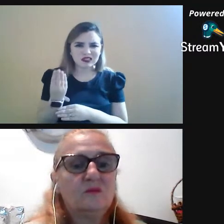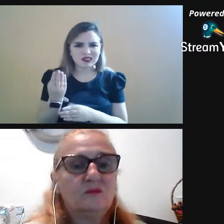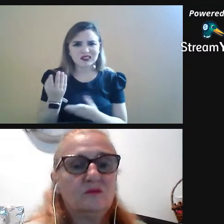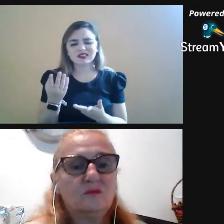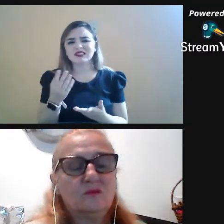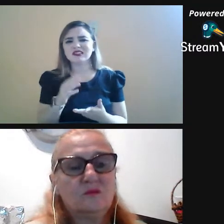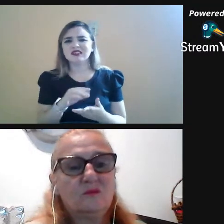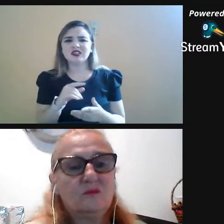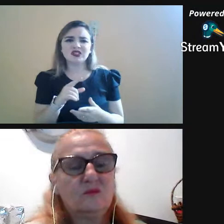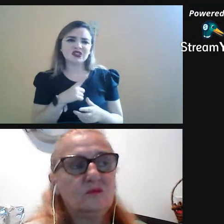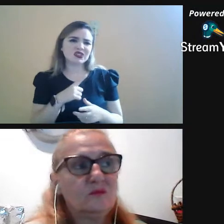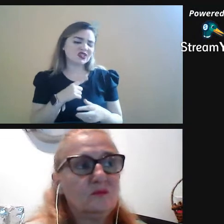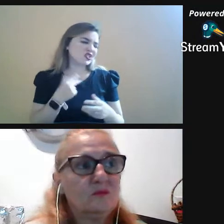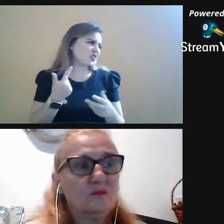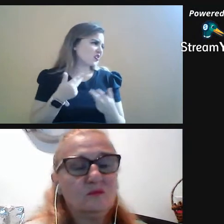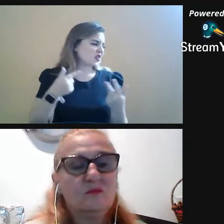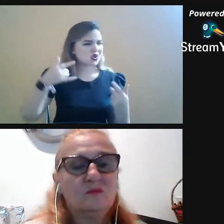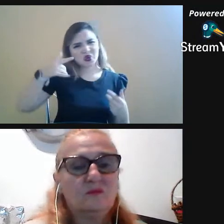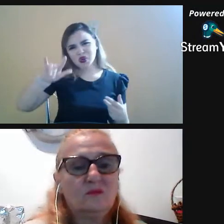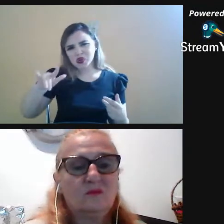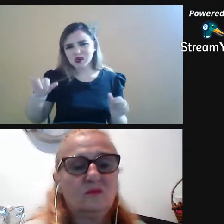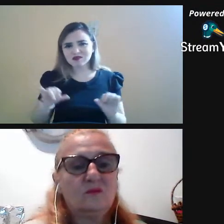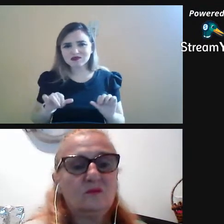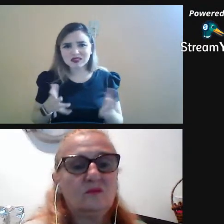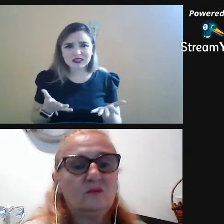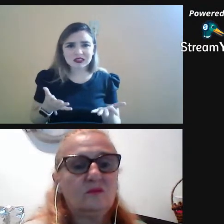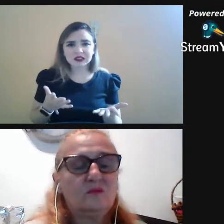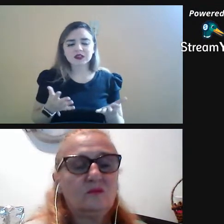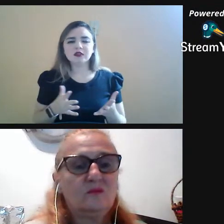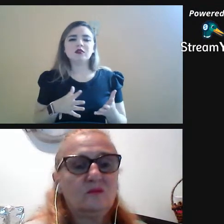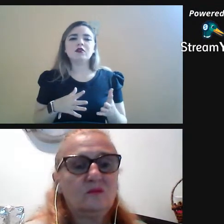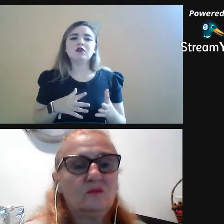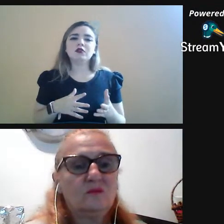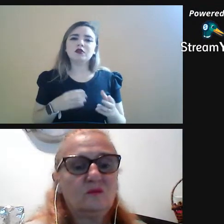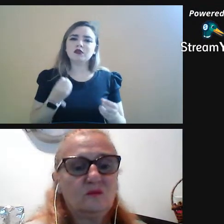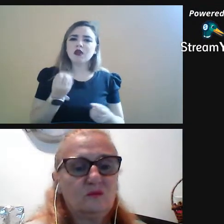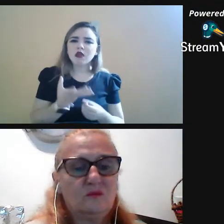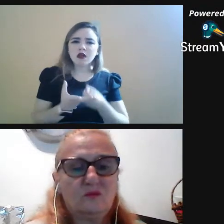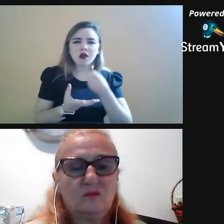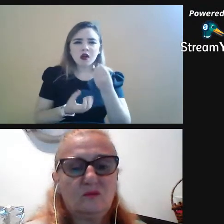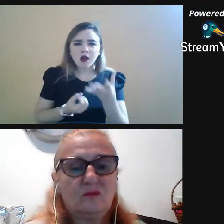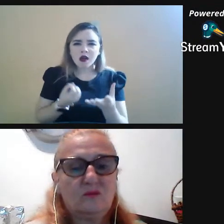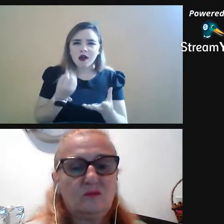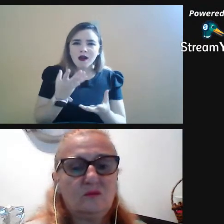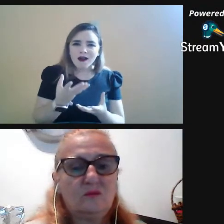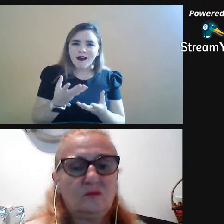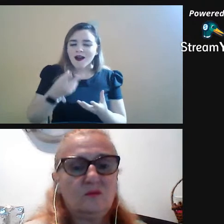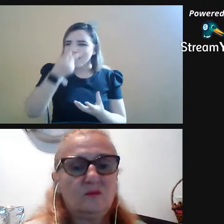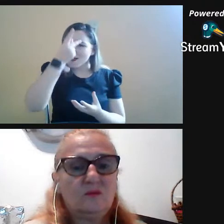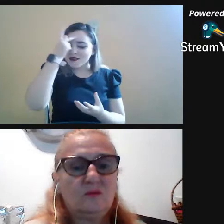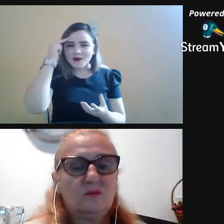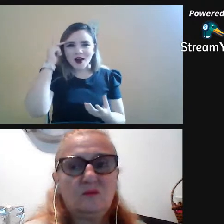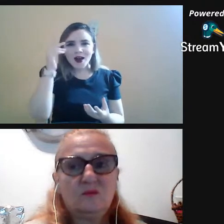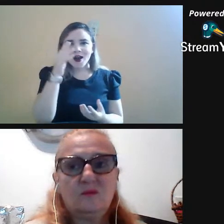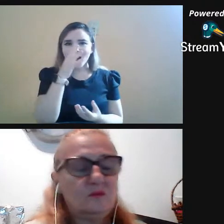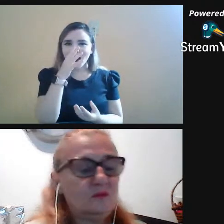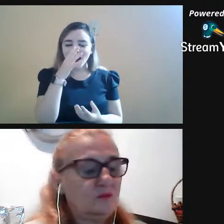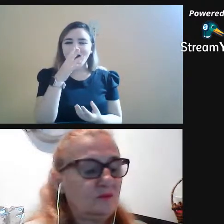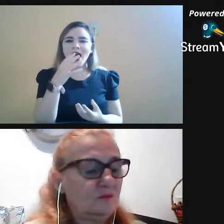de outros materiais, né? Ela foi dando dignidade para as pessoas